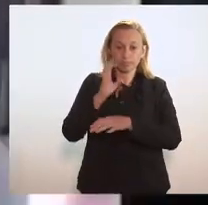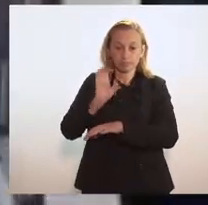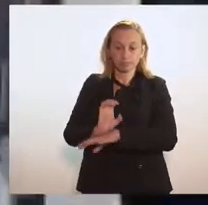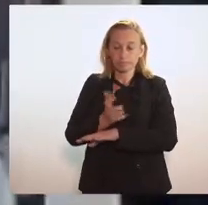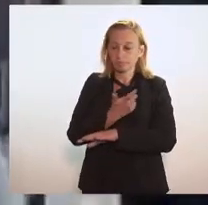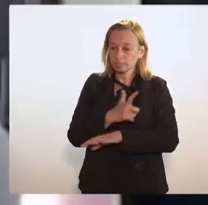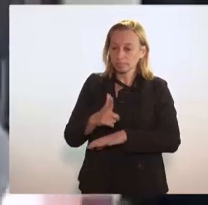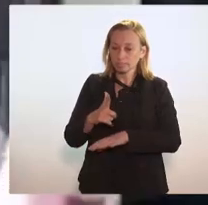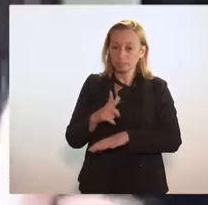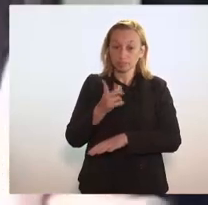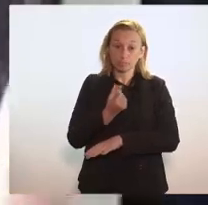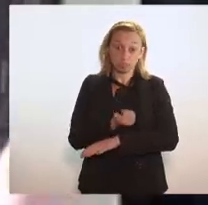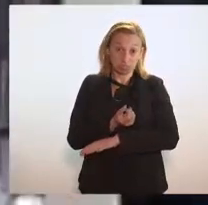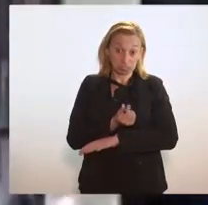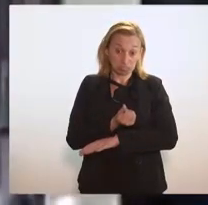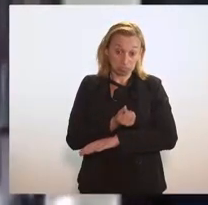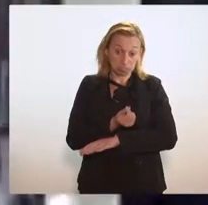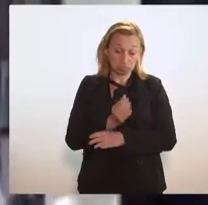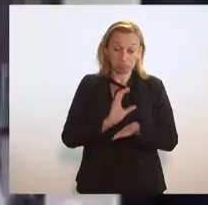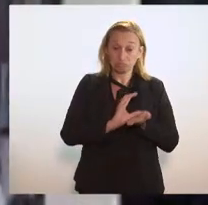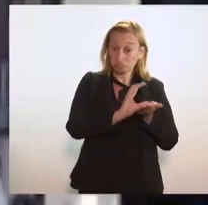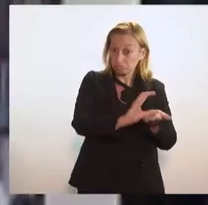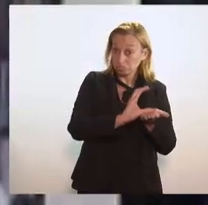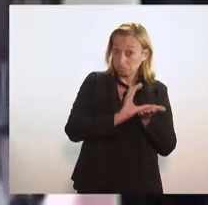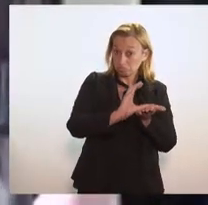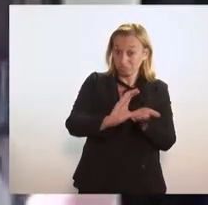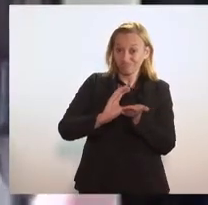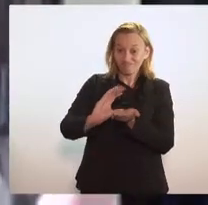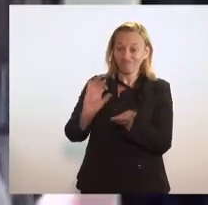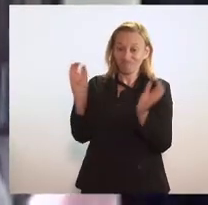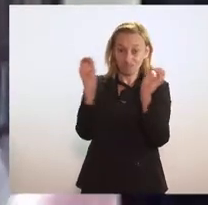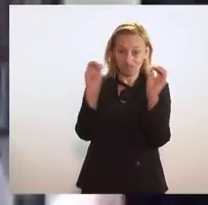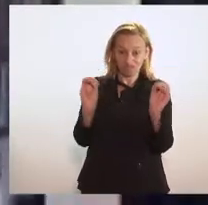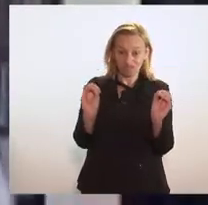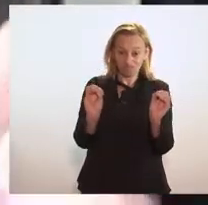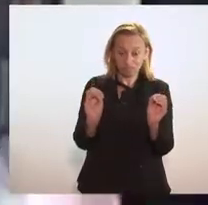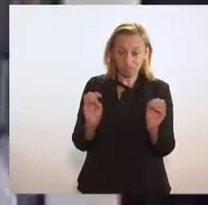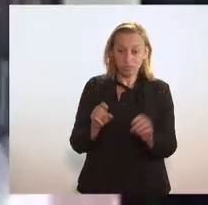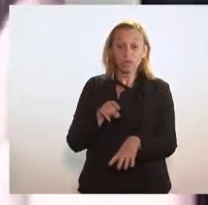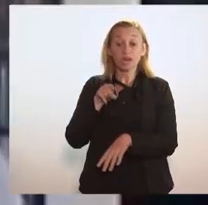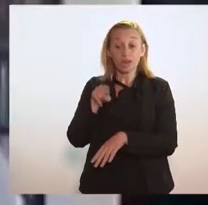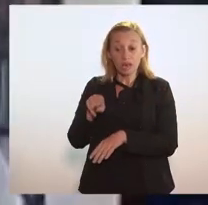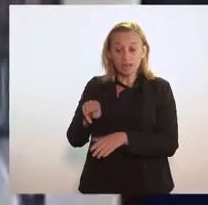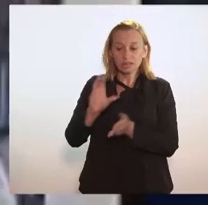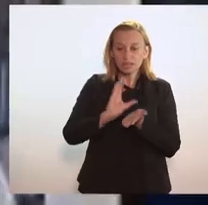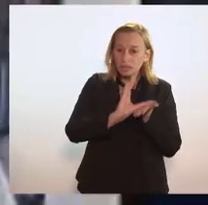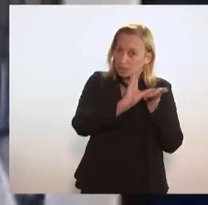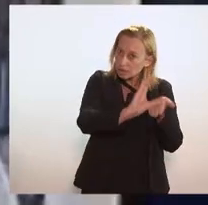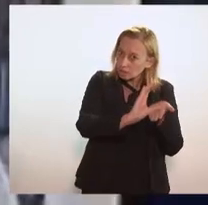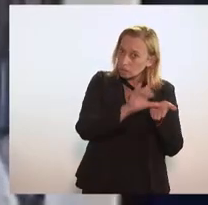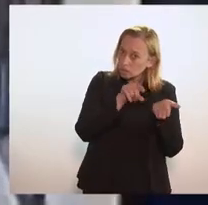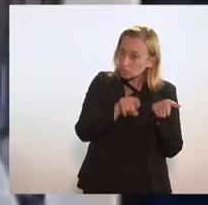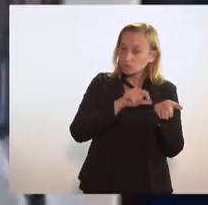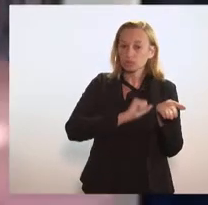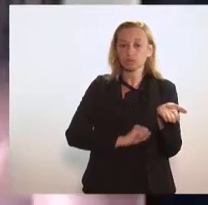dinheiro ou seja percursos algum esses recursos